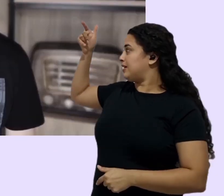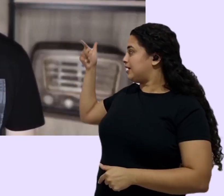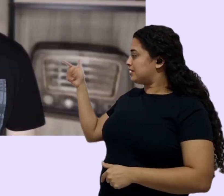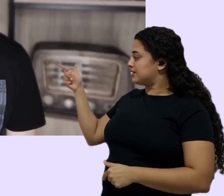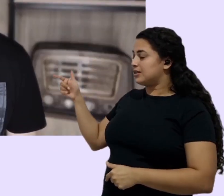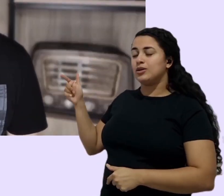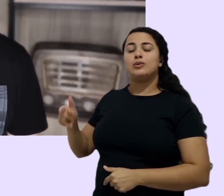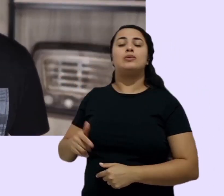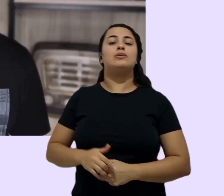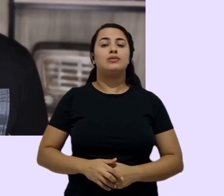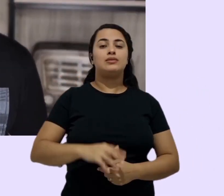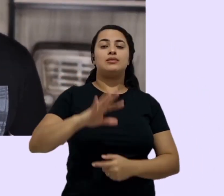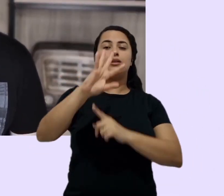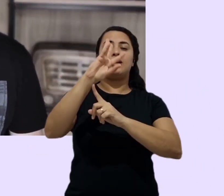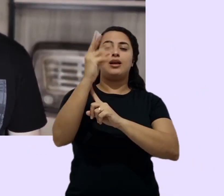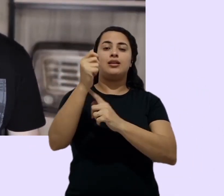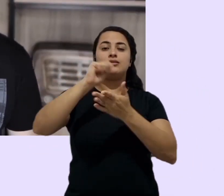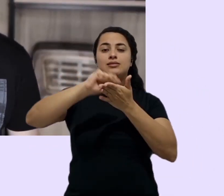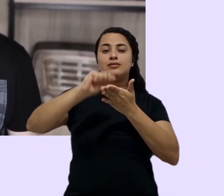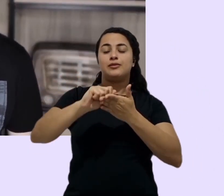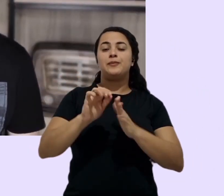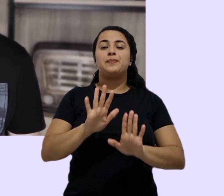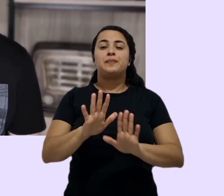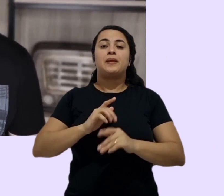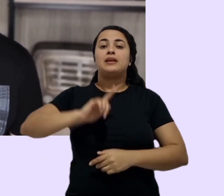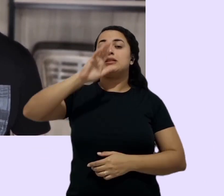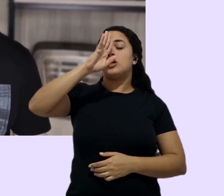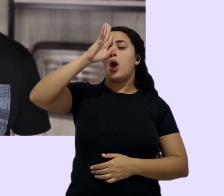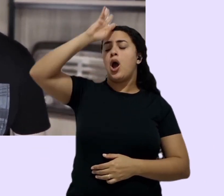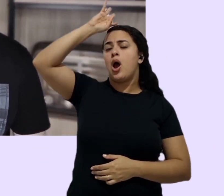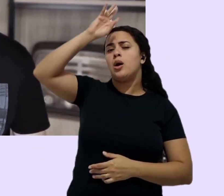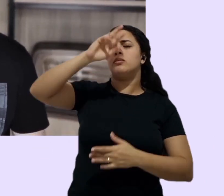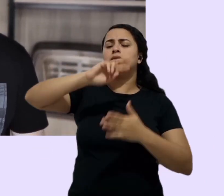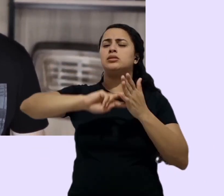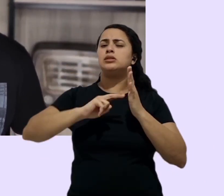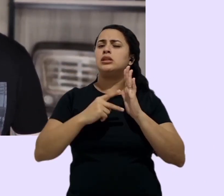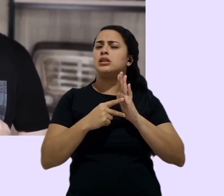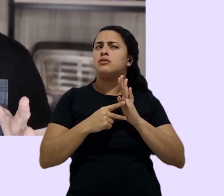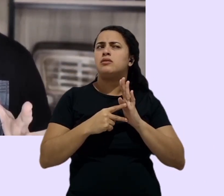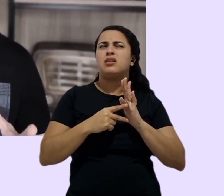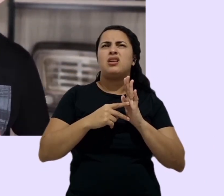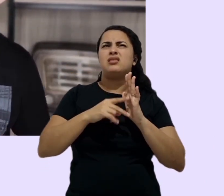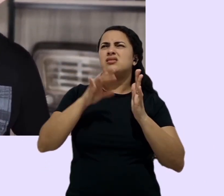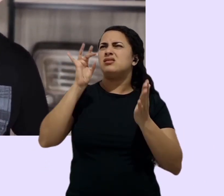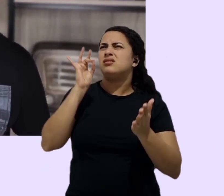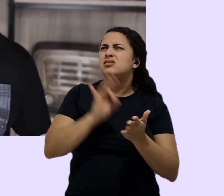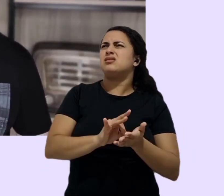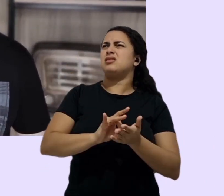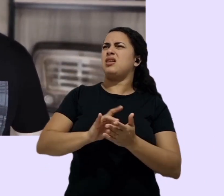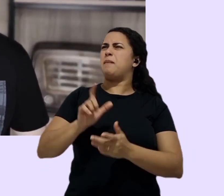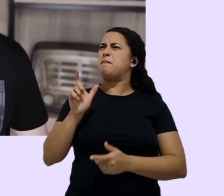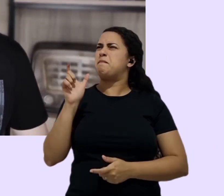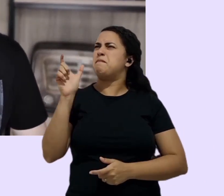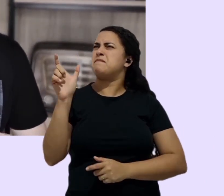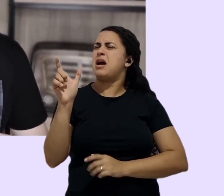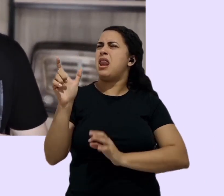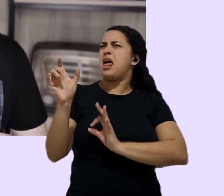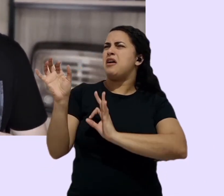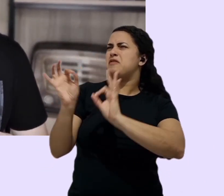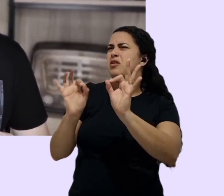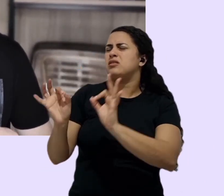escrever. Só que para os romanos, literatura não significava exatamente lidar com as palavras de uma